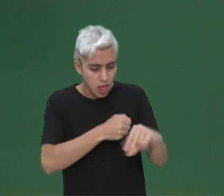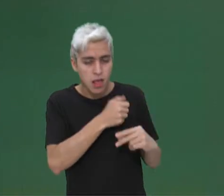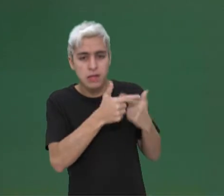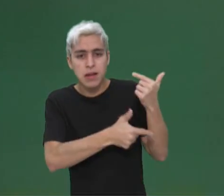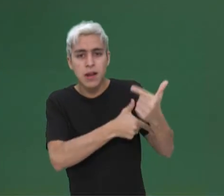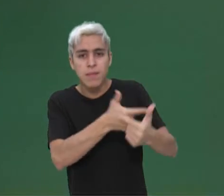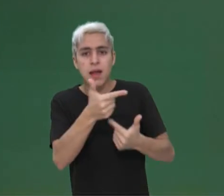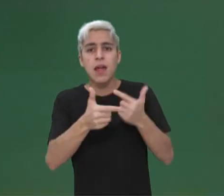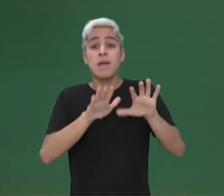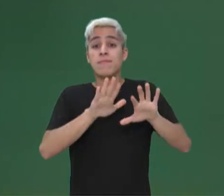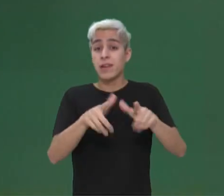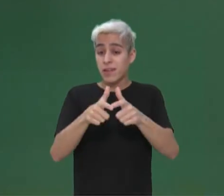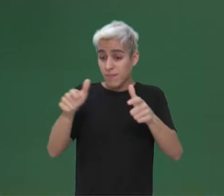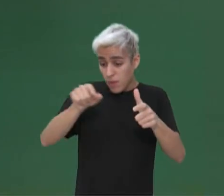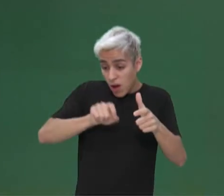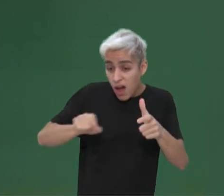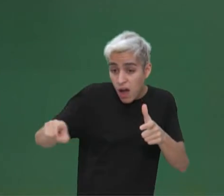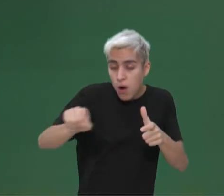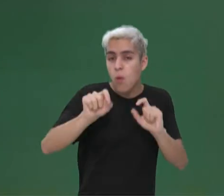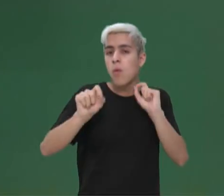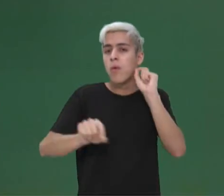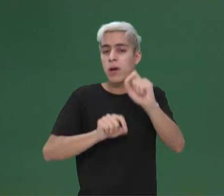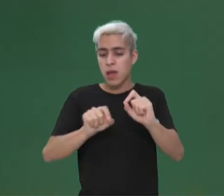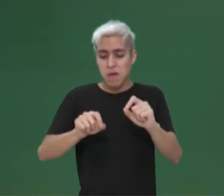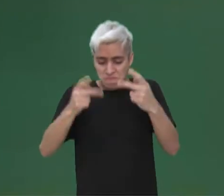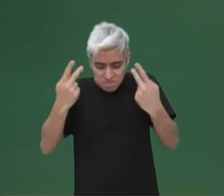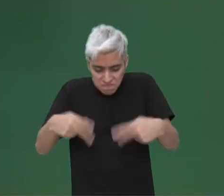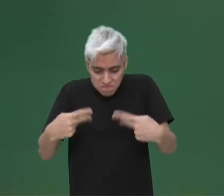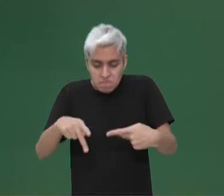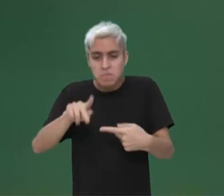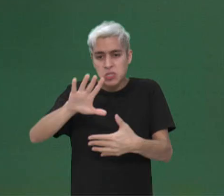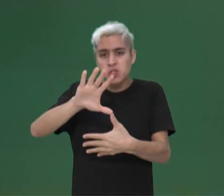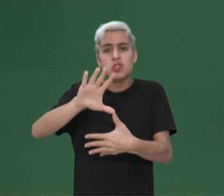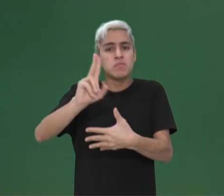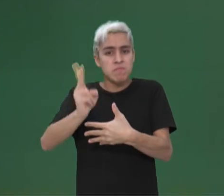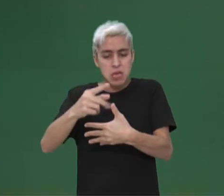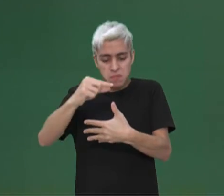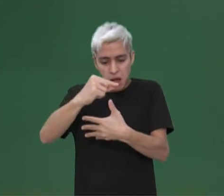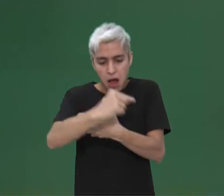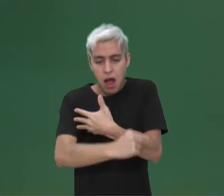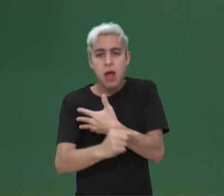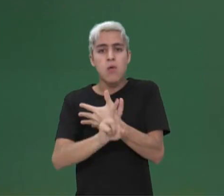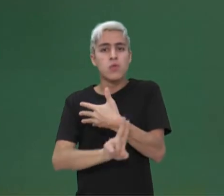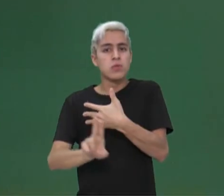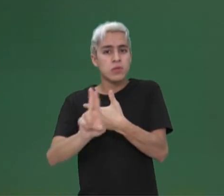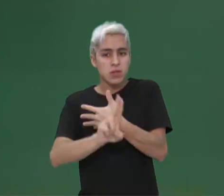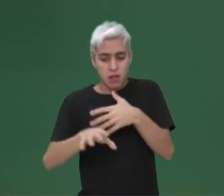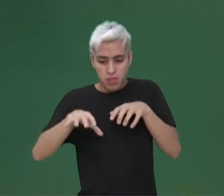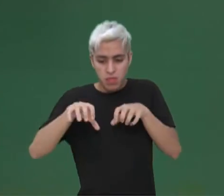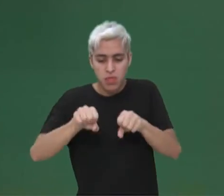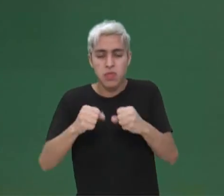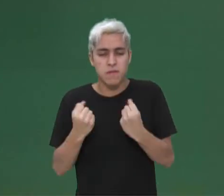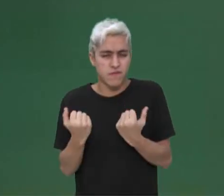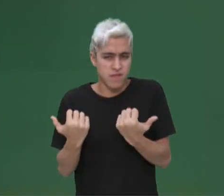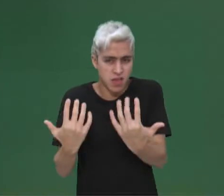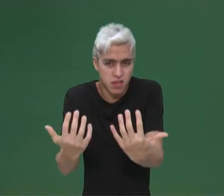mas a maioria delas para consumo colonial, consumo local, essas